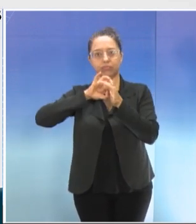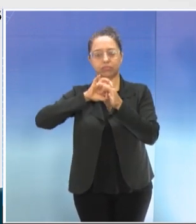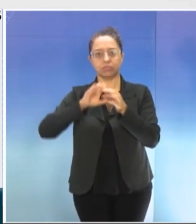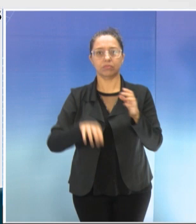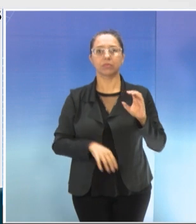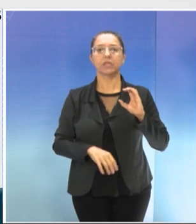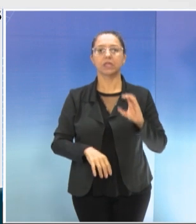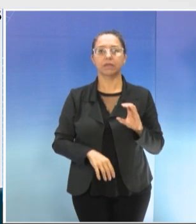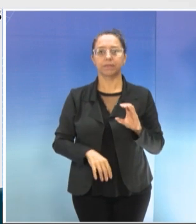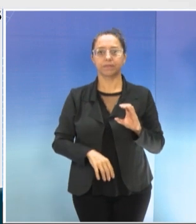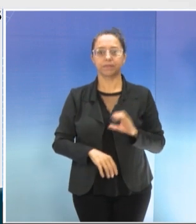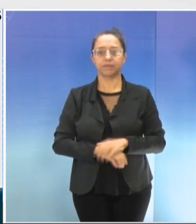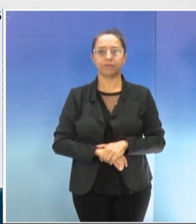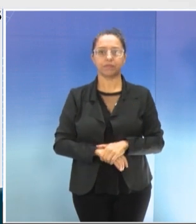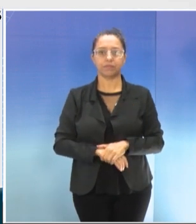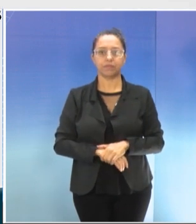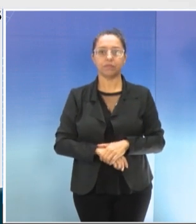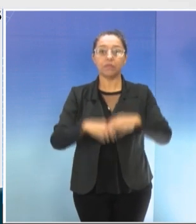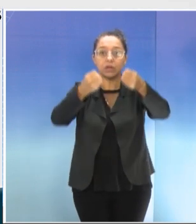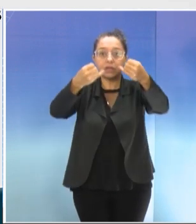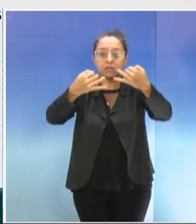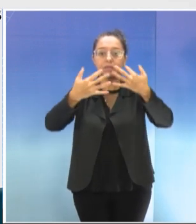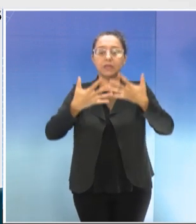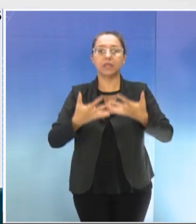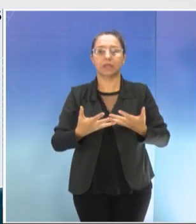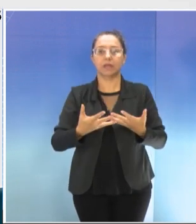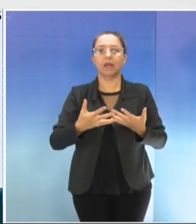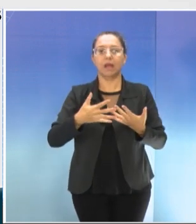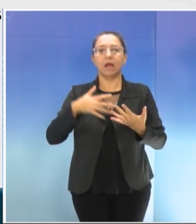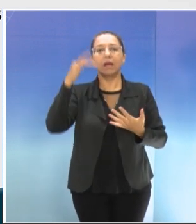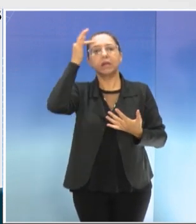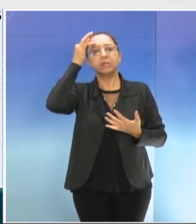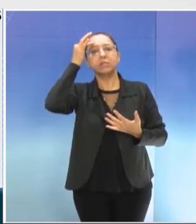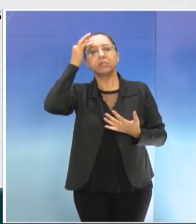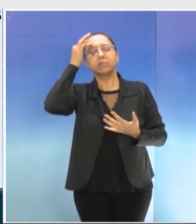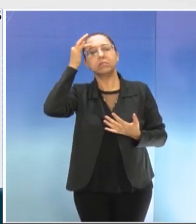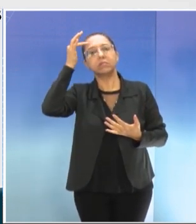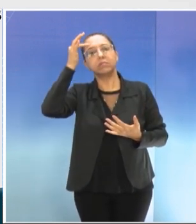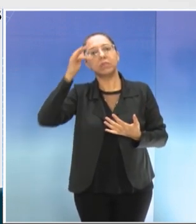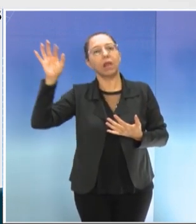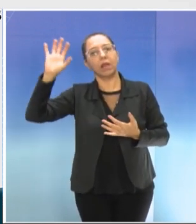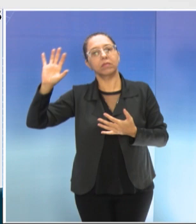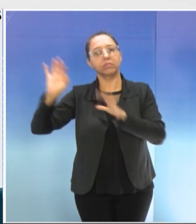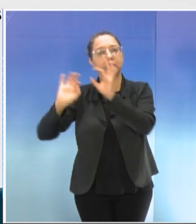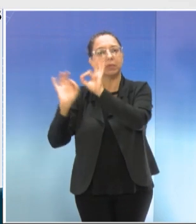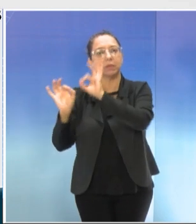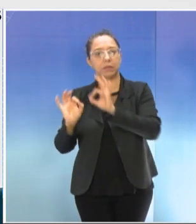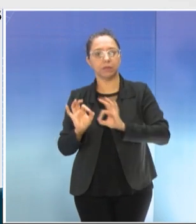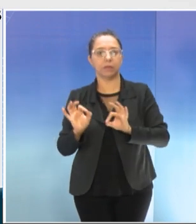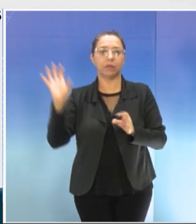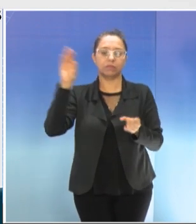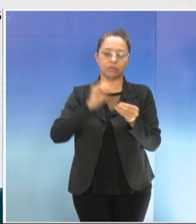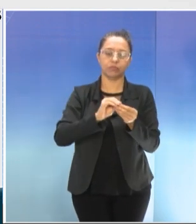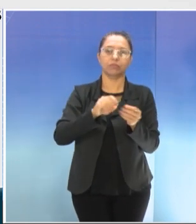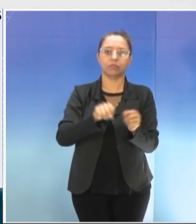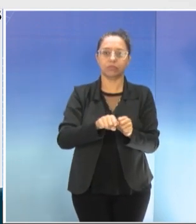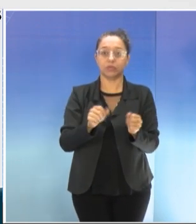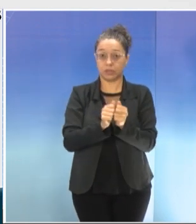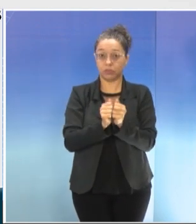fé. Letra C, explicar as virtudes teológicas pela